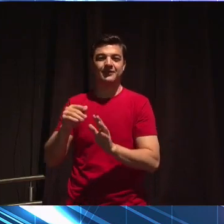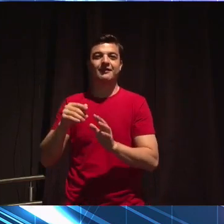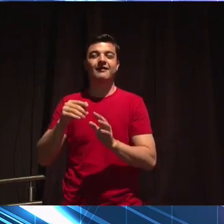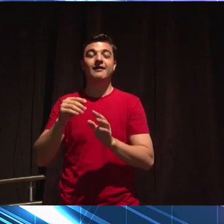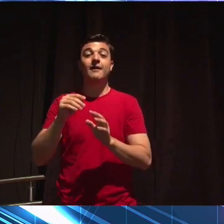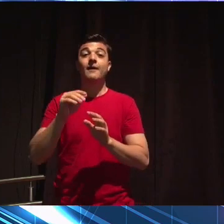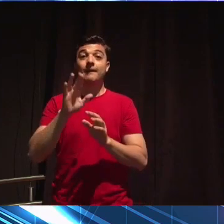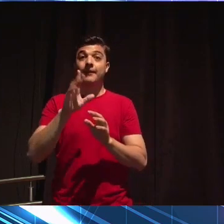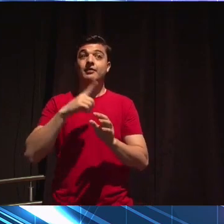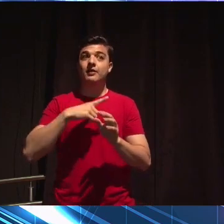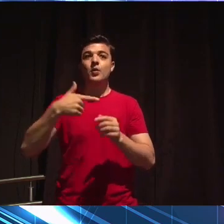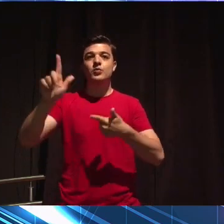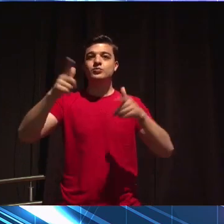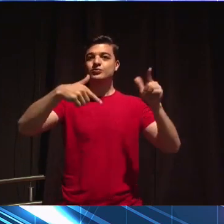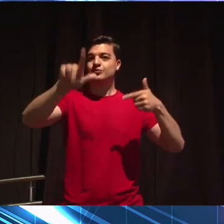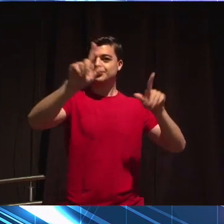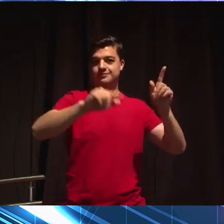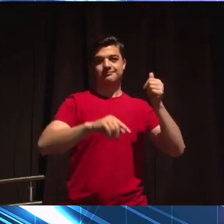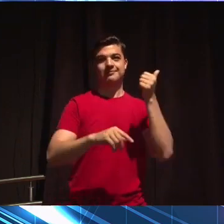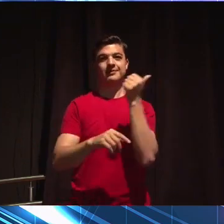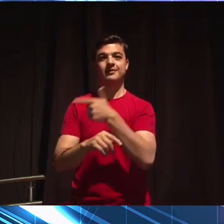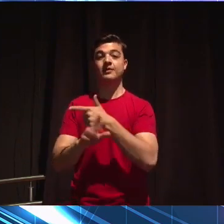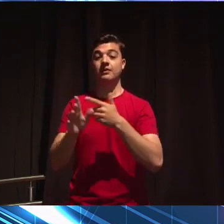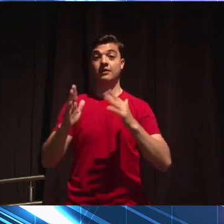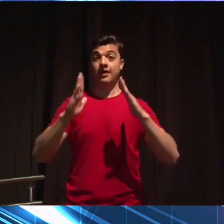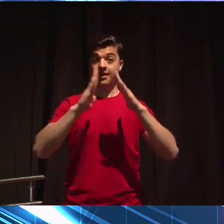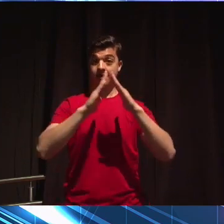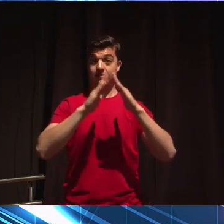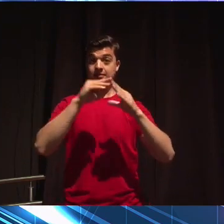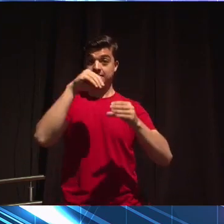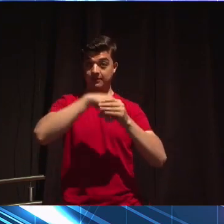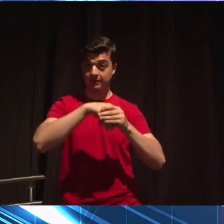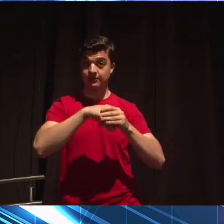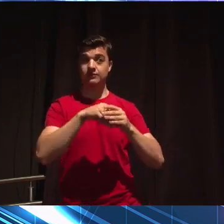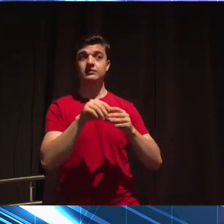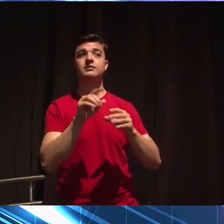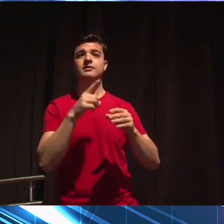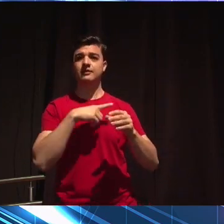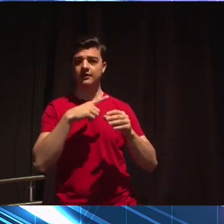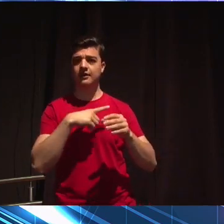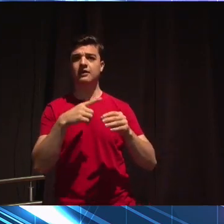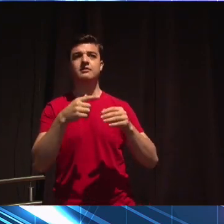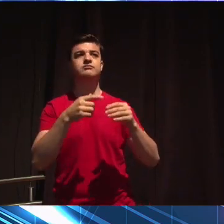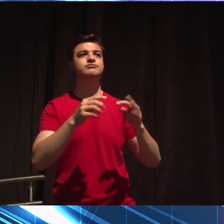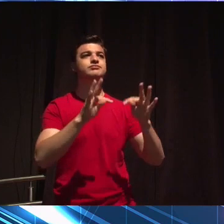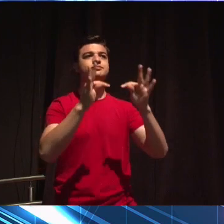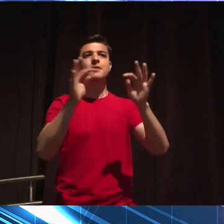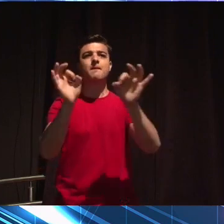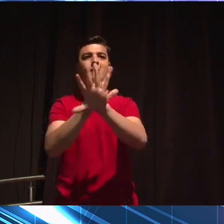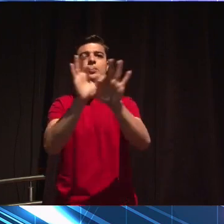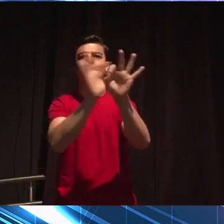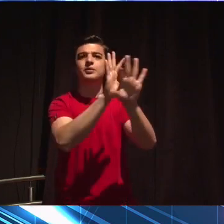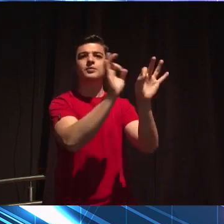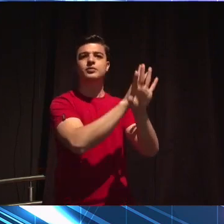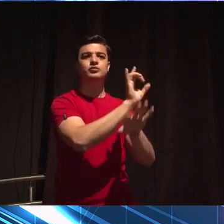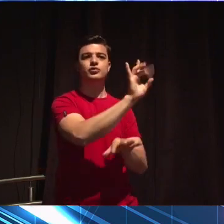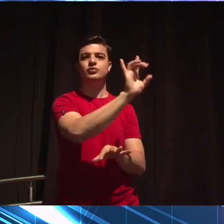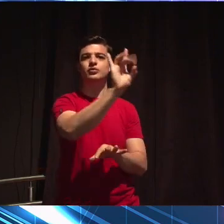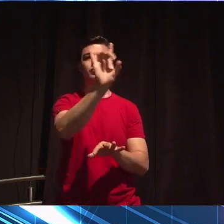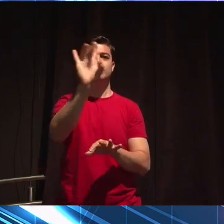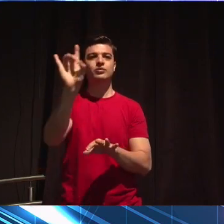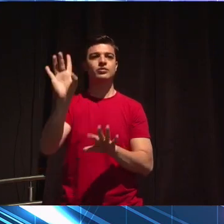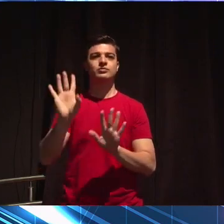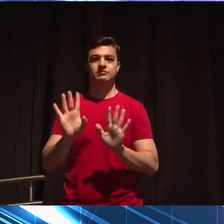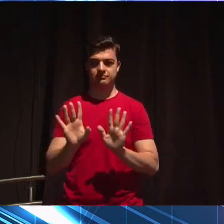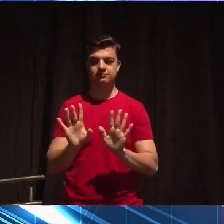automação residencial, que já foi muito cara, hoje em dia tem ficado cada vez mais barata. Você tem dispositivos com a popularização dos transistores. É